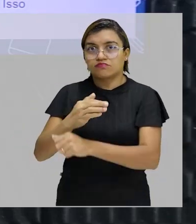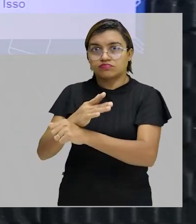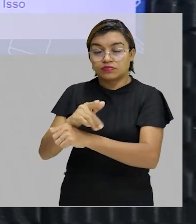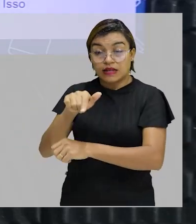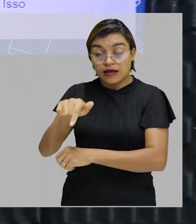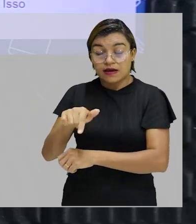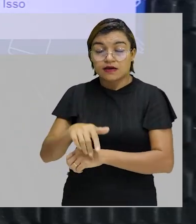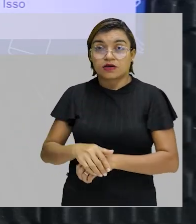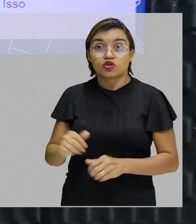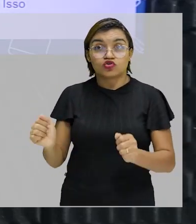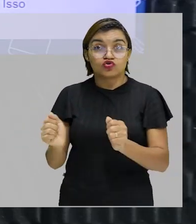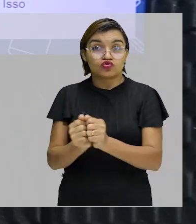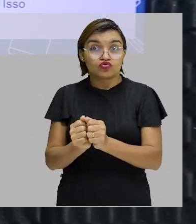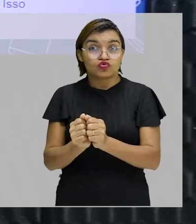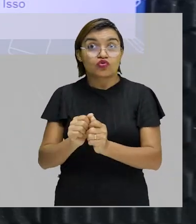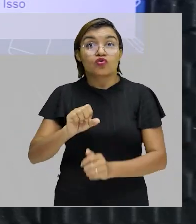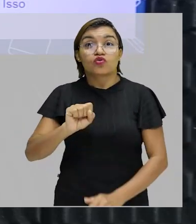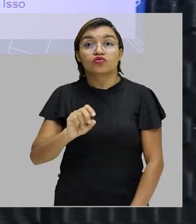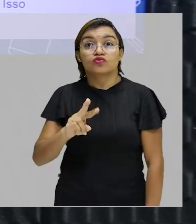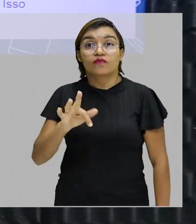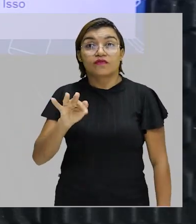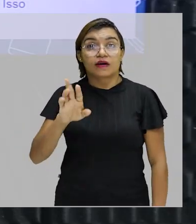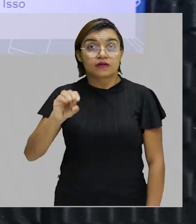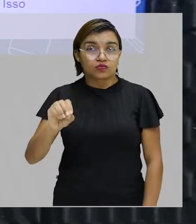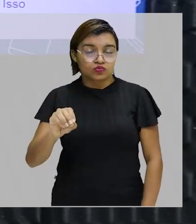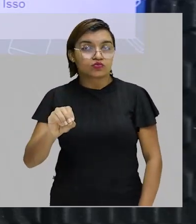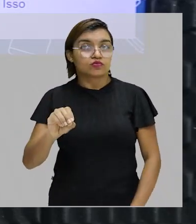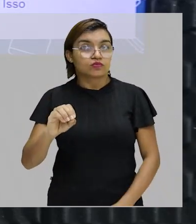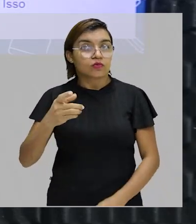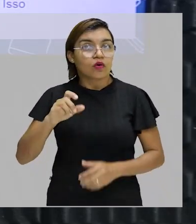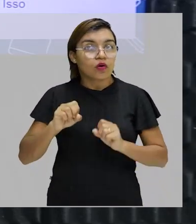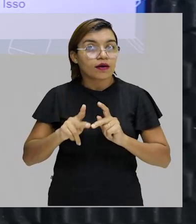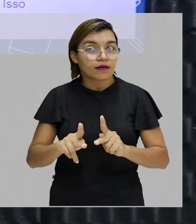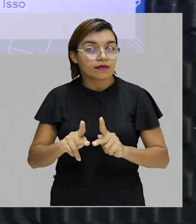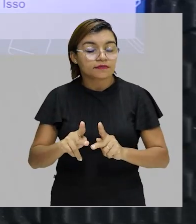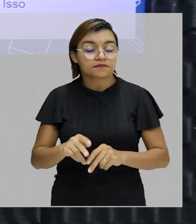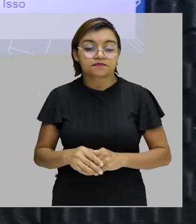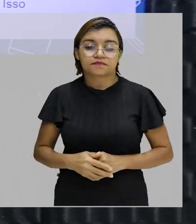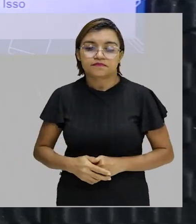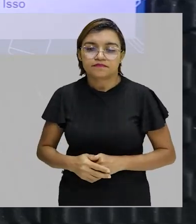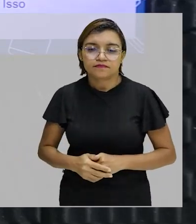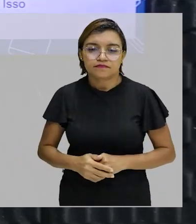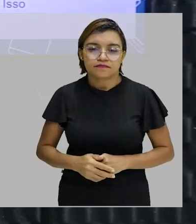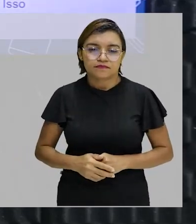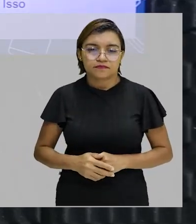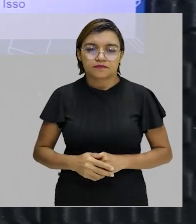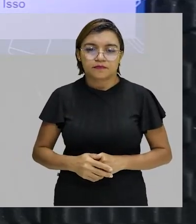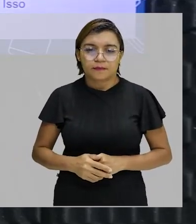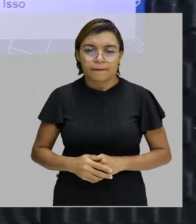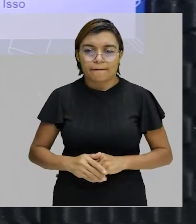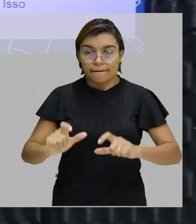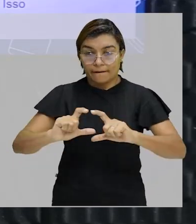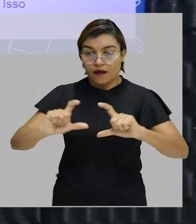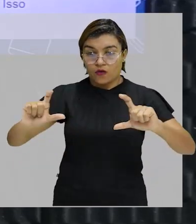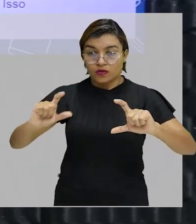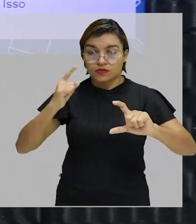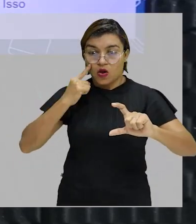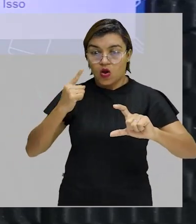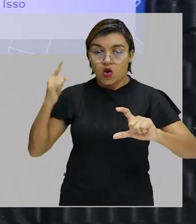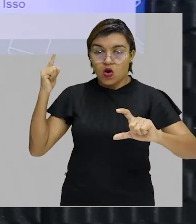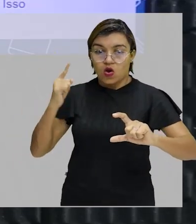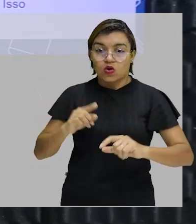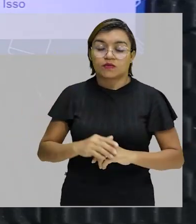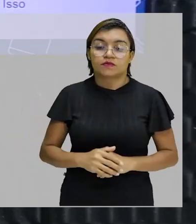o sulfato de sódio. Show? Estão entendendo? Então, vamos lá. Segundo a equação,